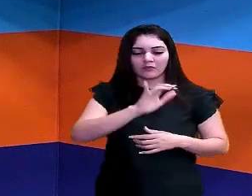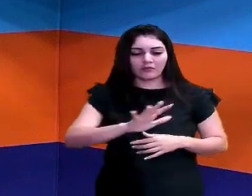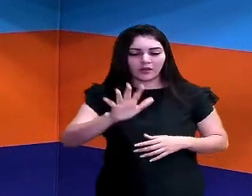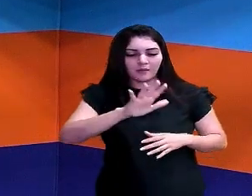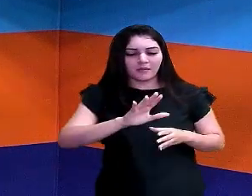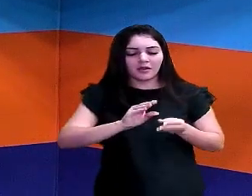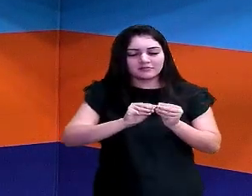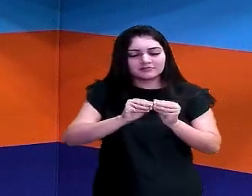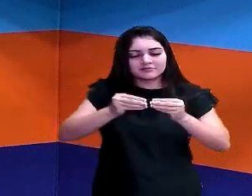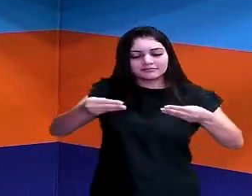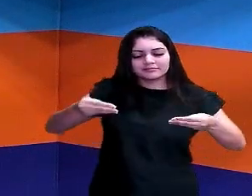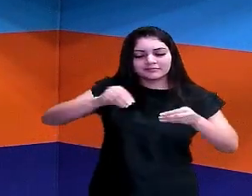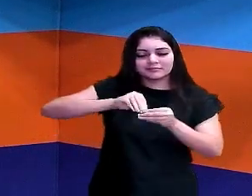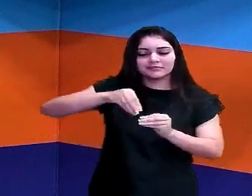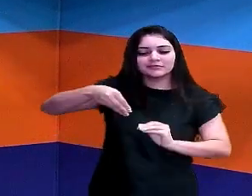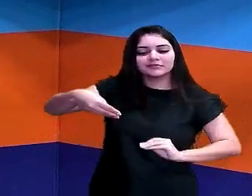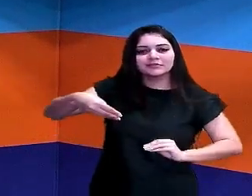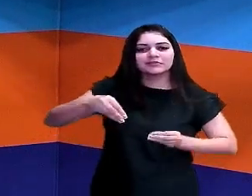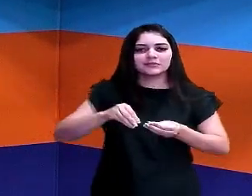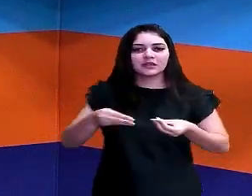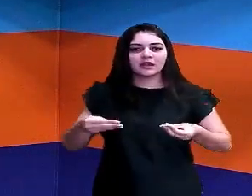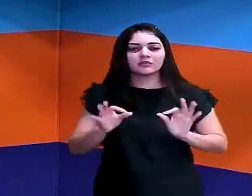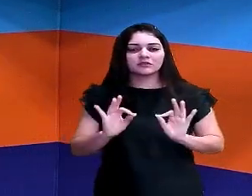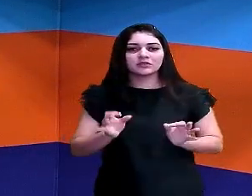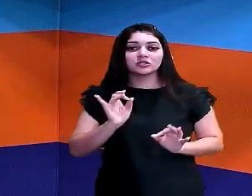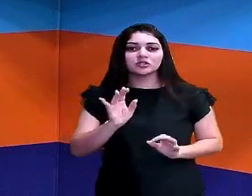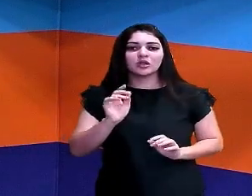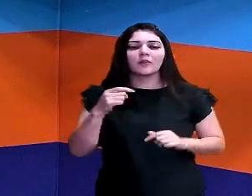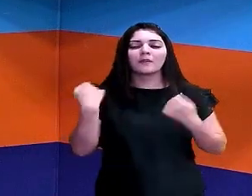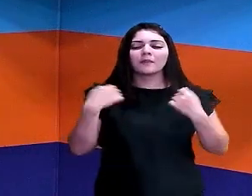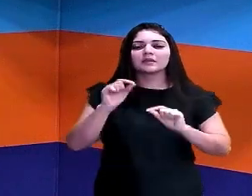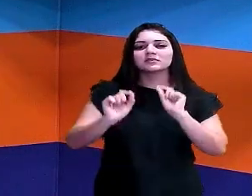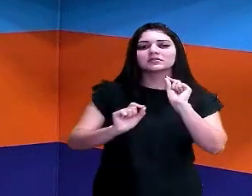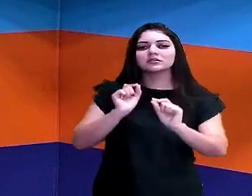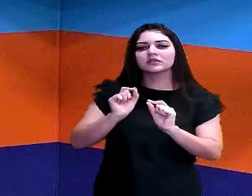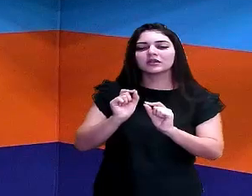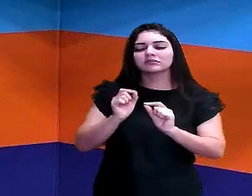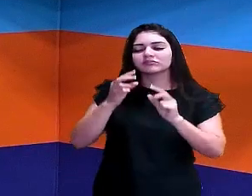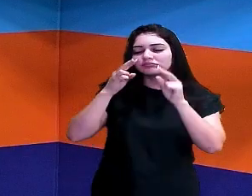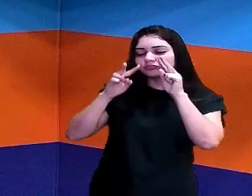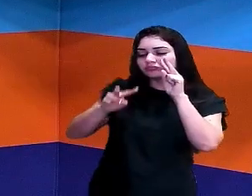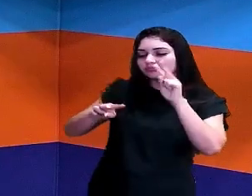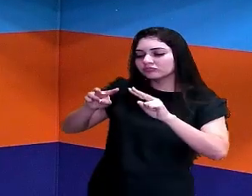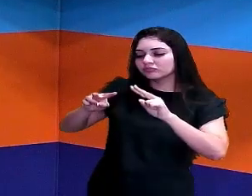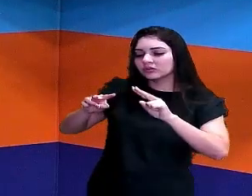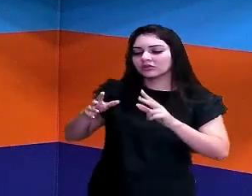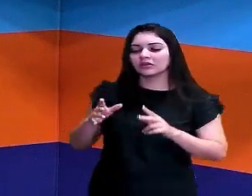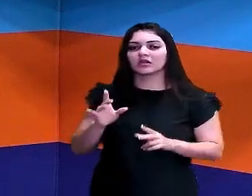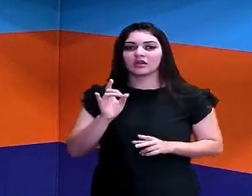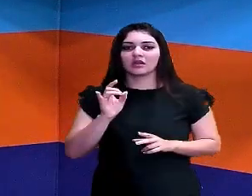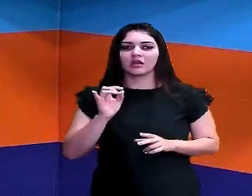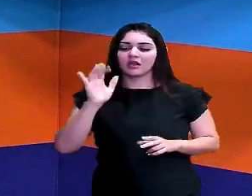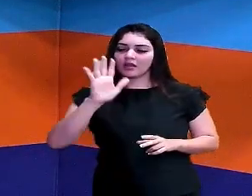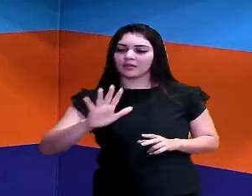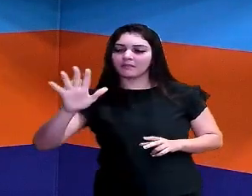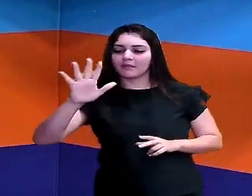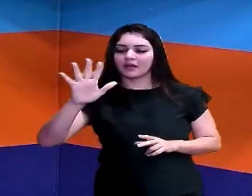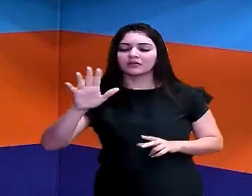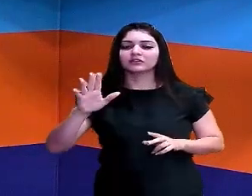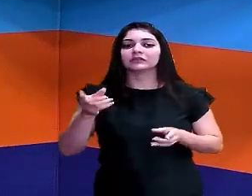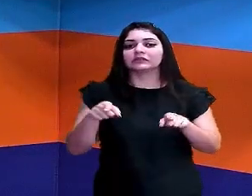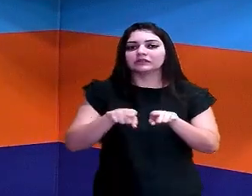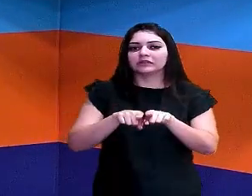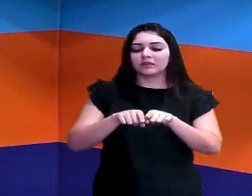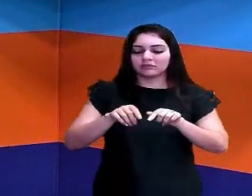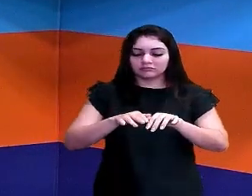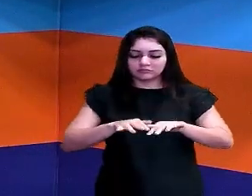ele, desmonto ele. Tá certo? E aí você só precisa assimilar a figura espacial com